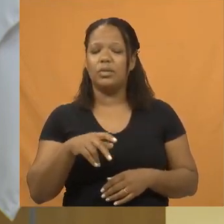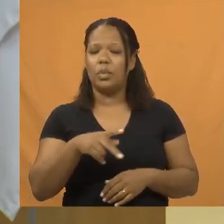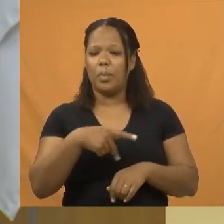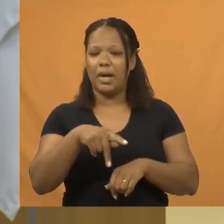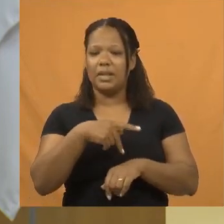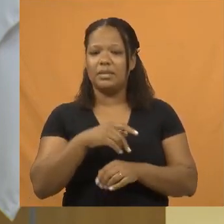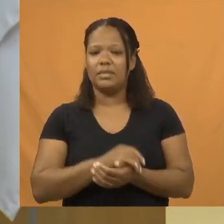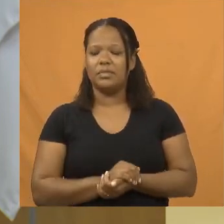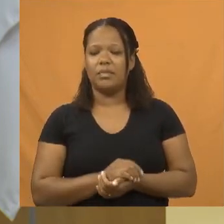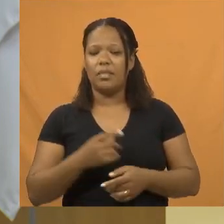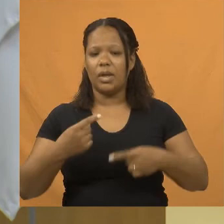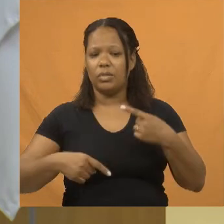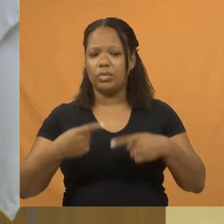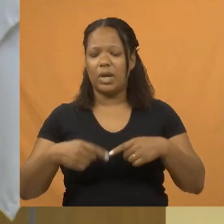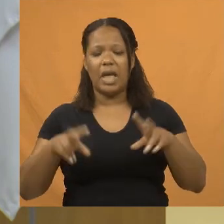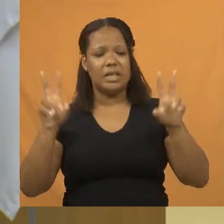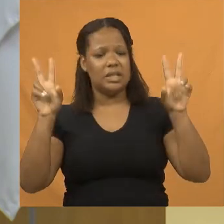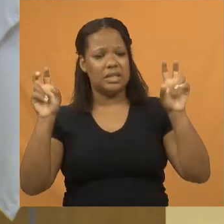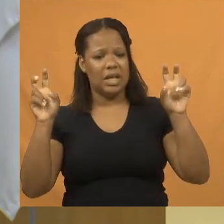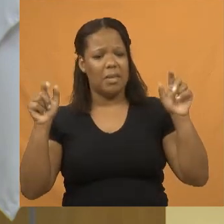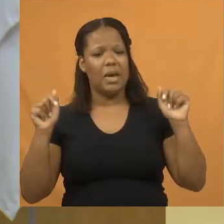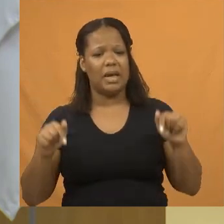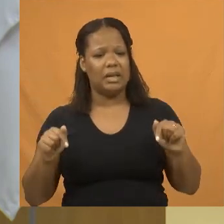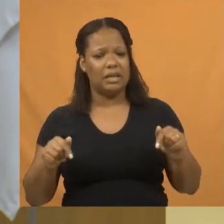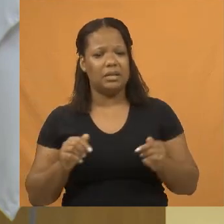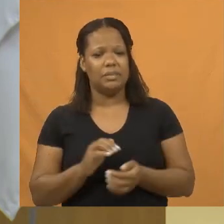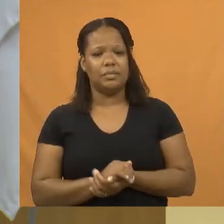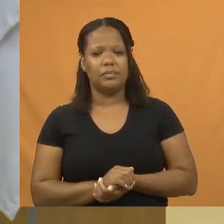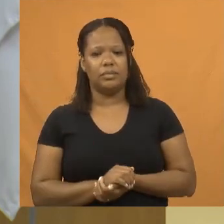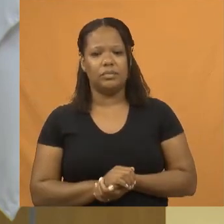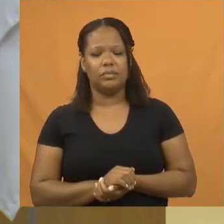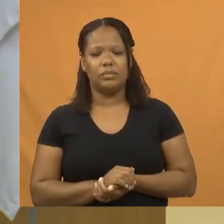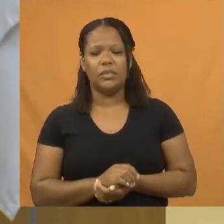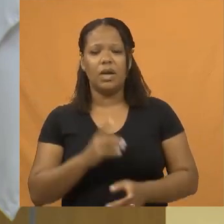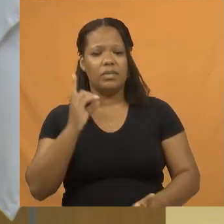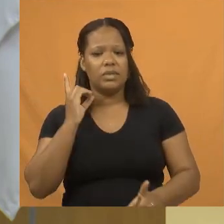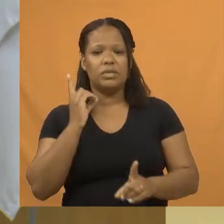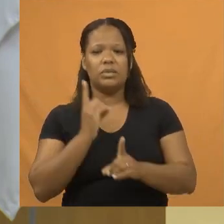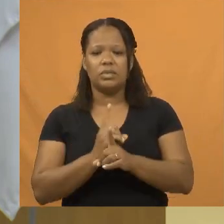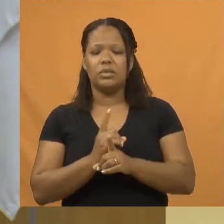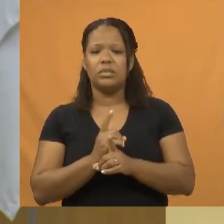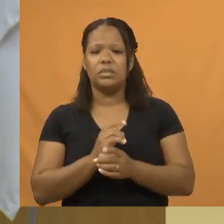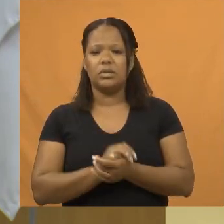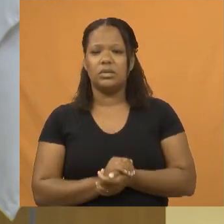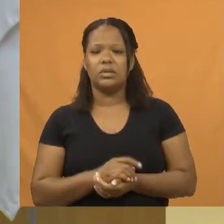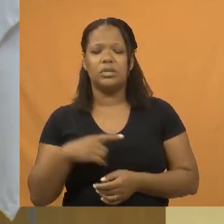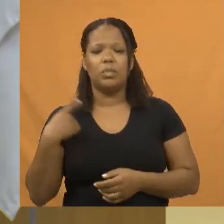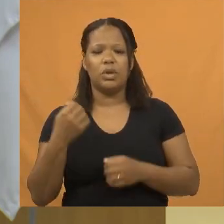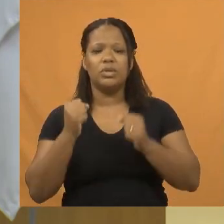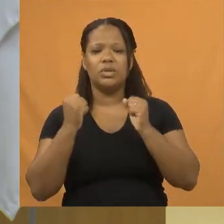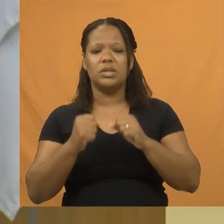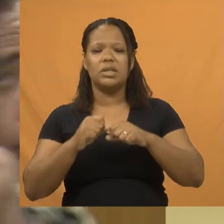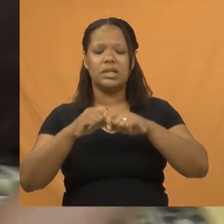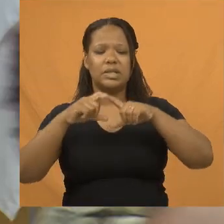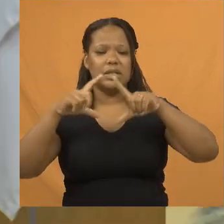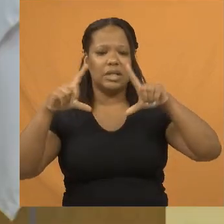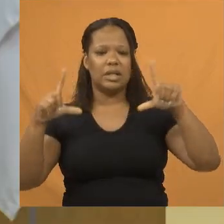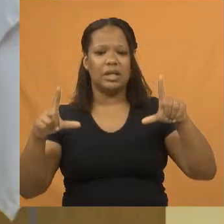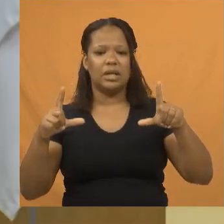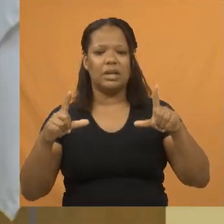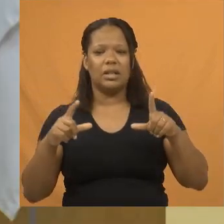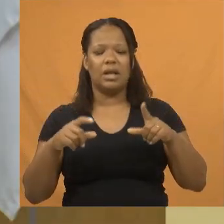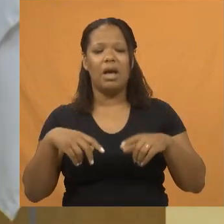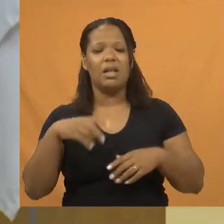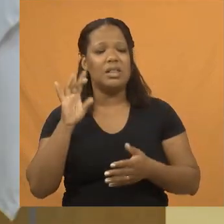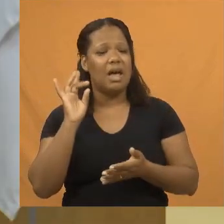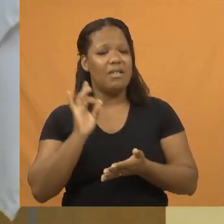Então eu quero debater esse tema aqui. Vou fazer alguns encontros para que a gente possa esclarecer você acerca